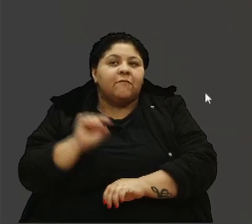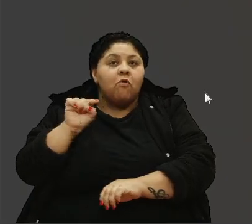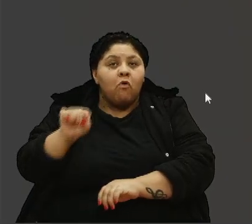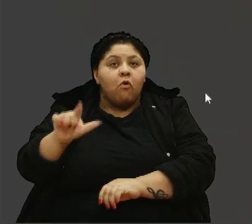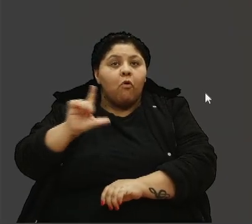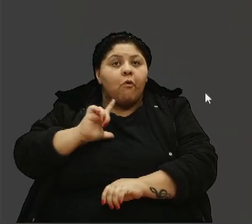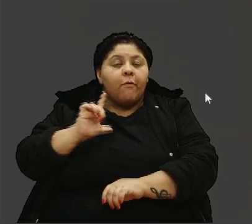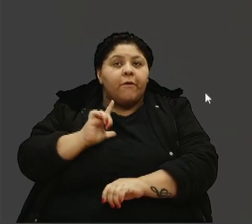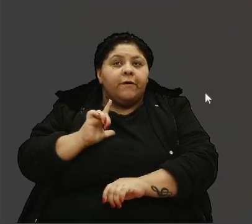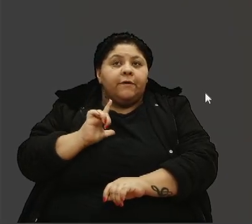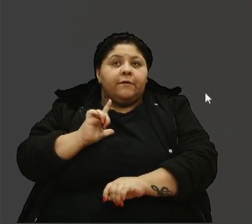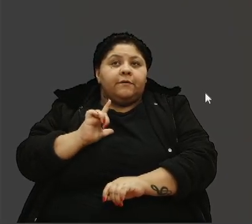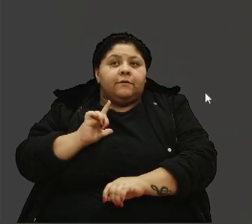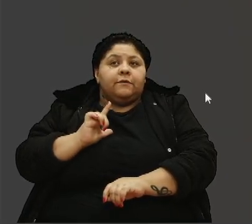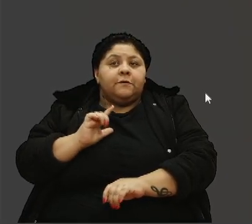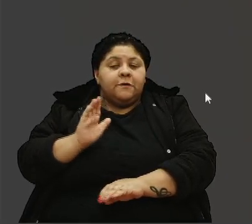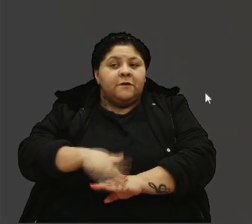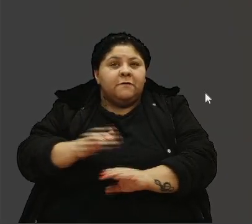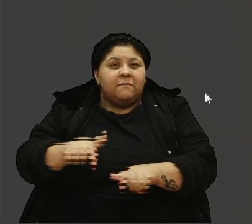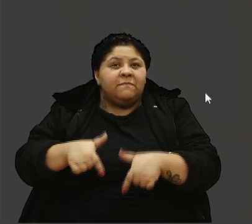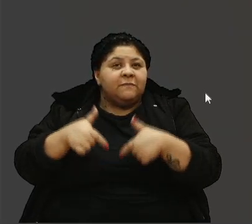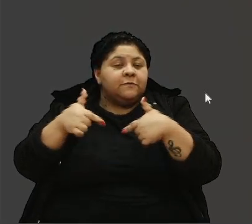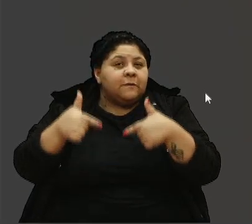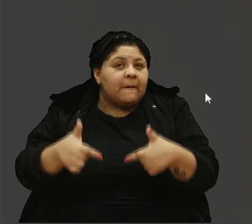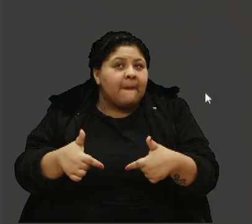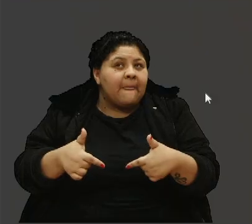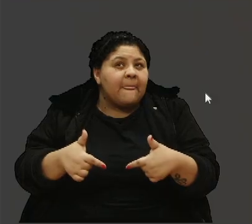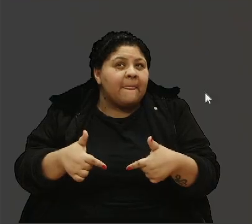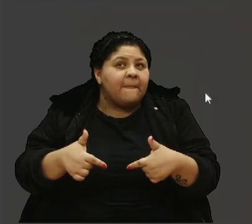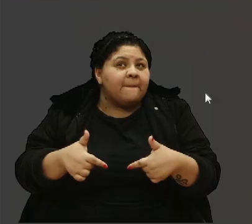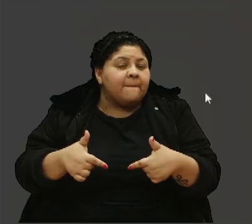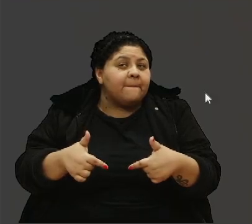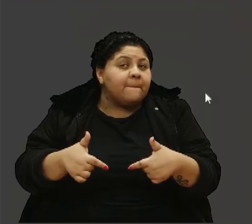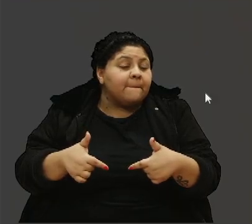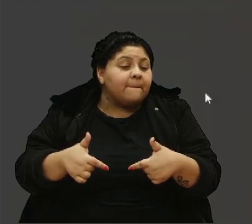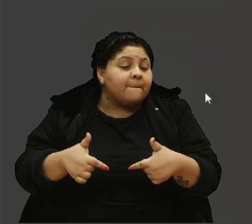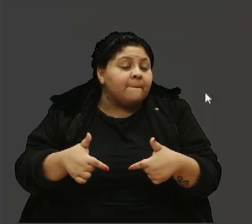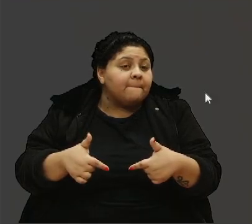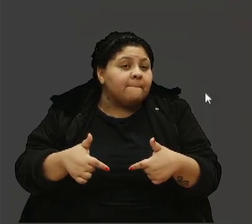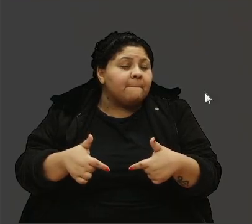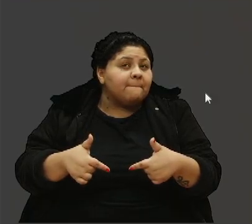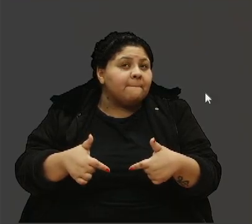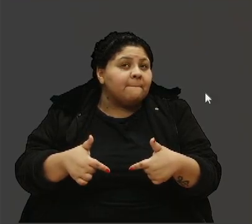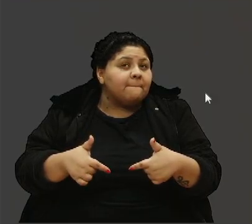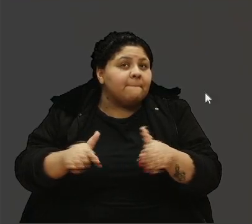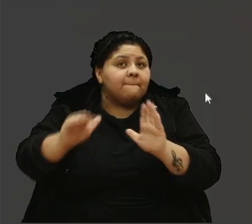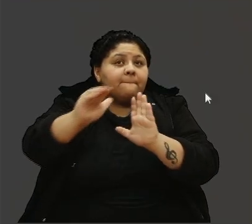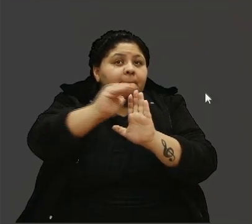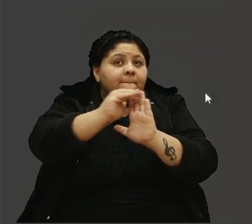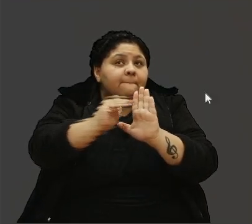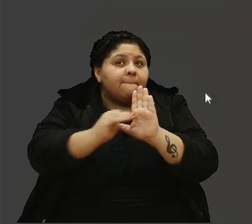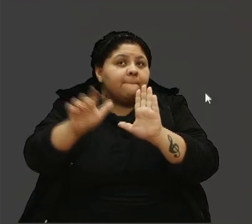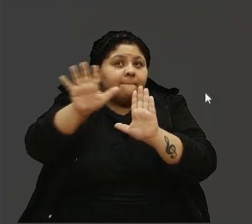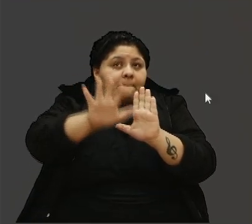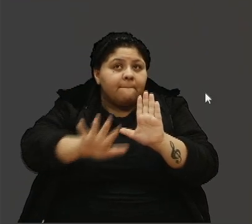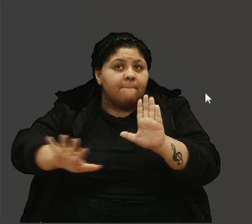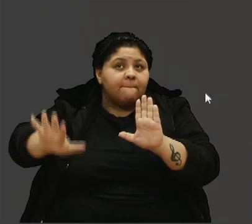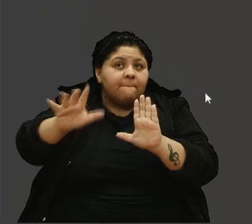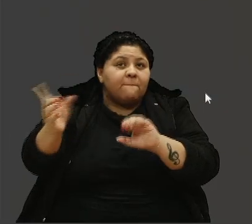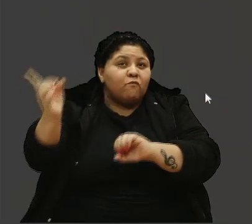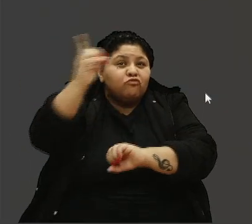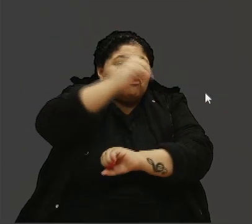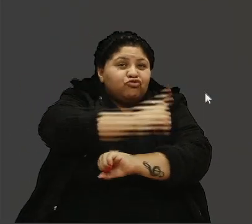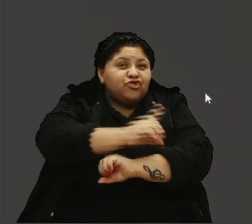ter mais uma ação no dia 14/6, embora o Programa Nacional de Imunização prevê um dia